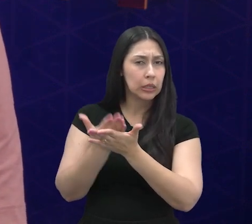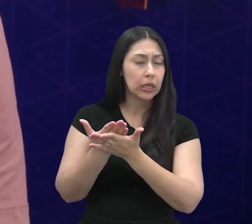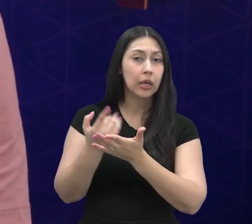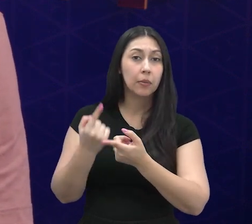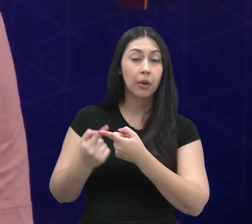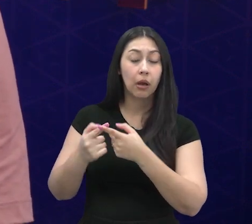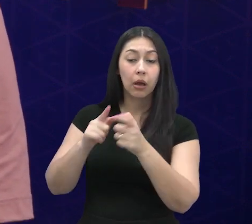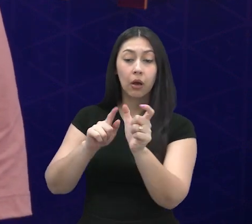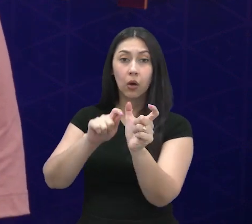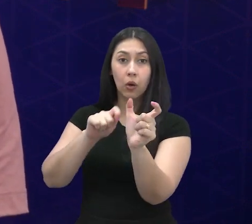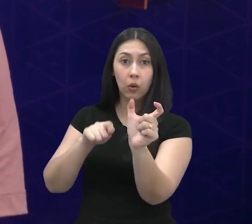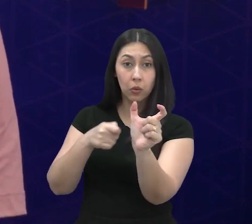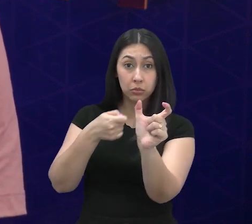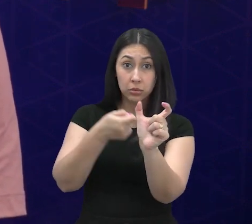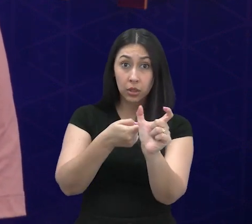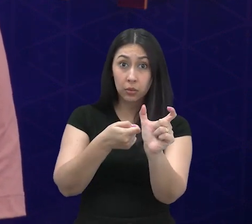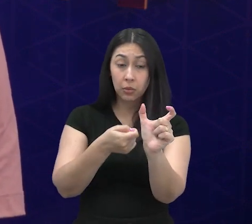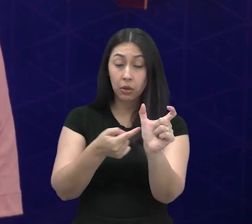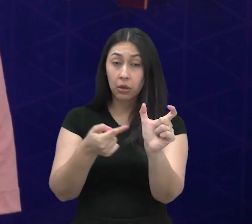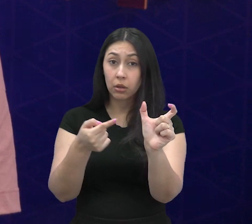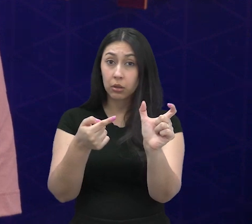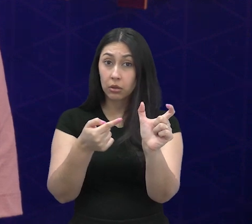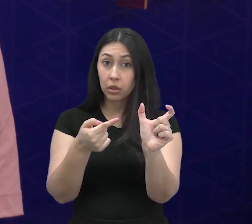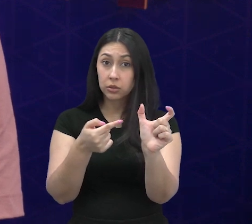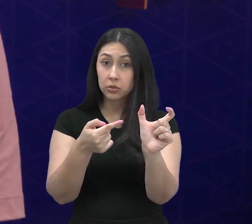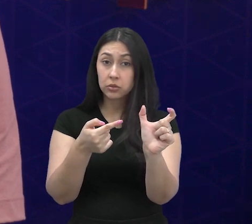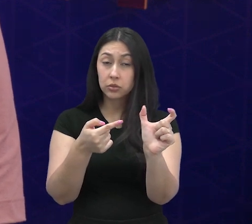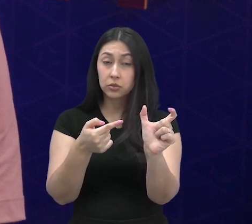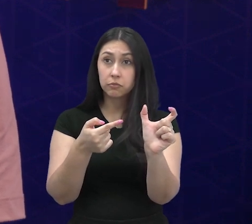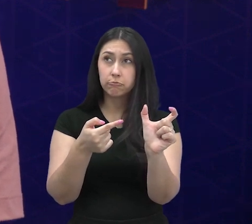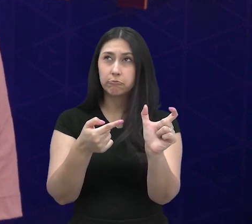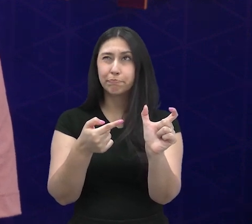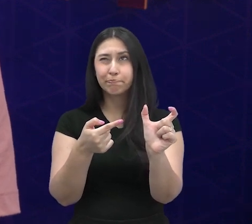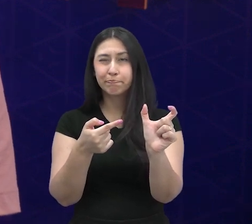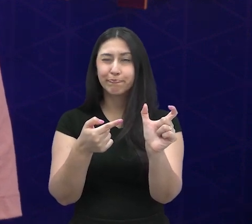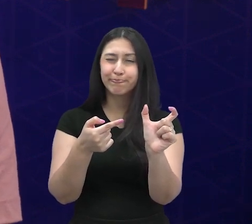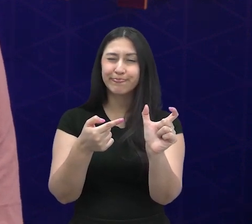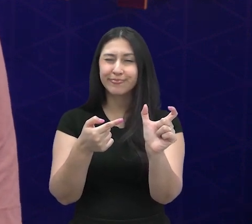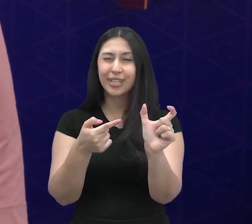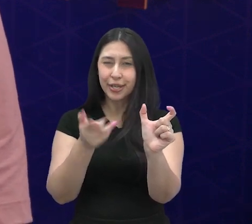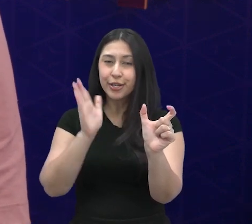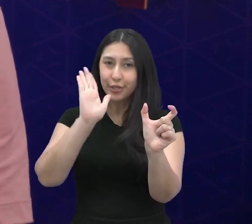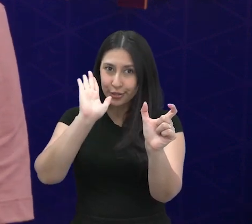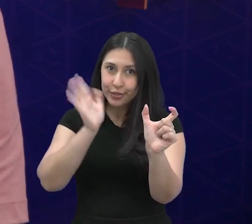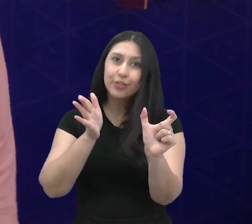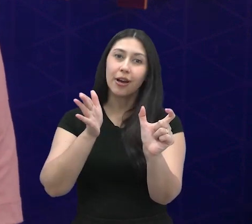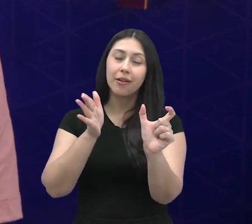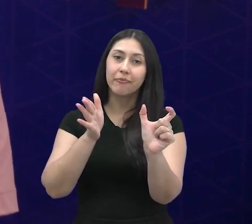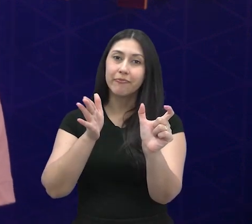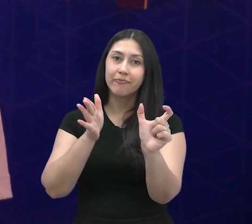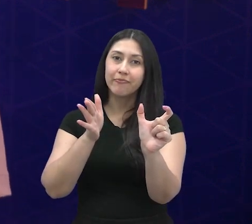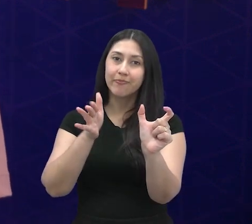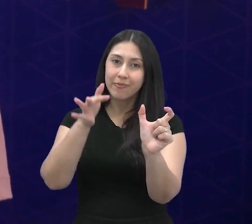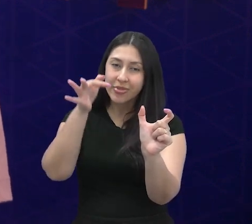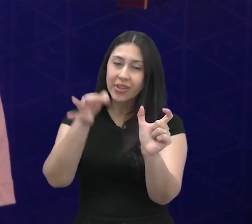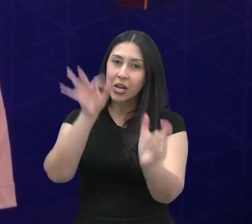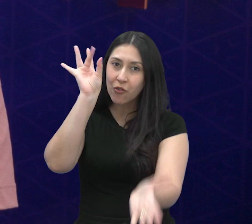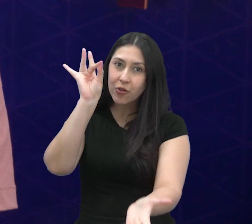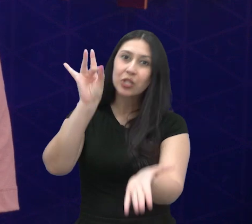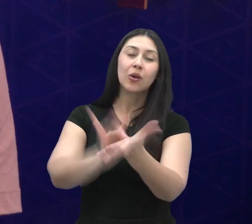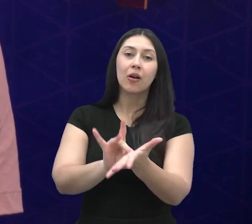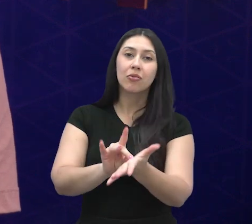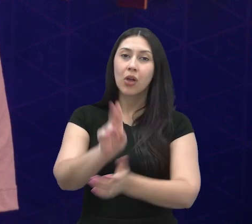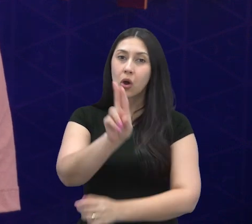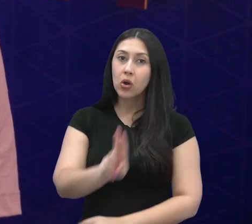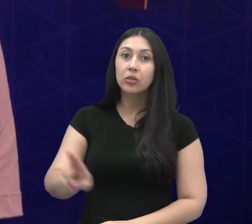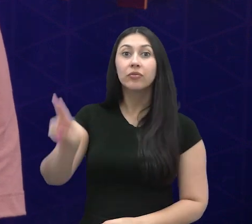esse termo, ele é um termo que foi, vamos dizer assim, canonizado pela Universidade